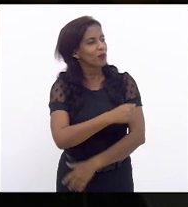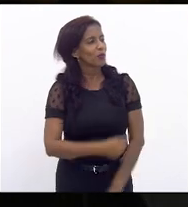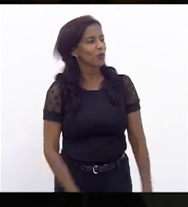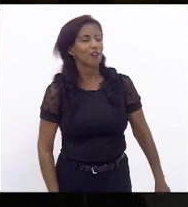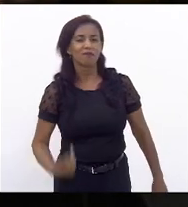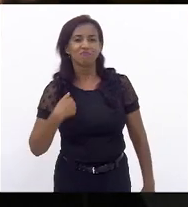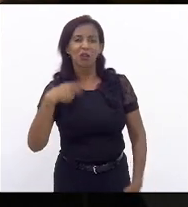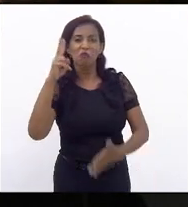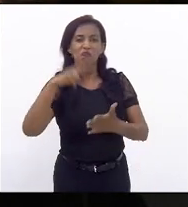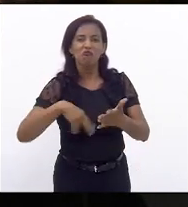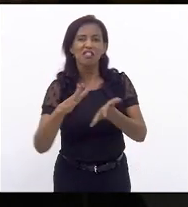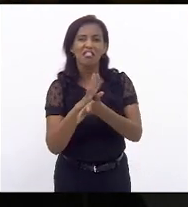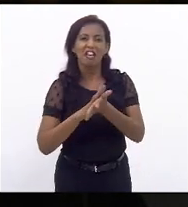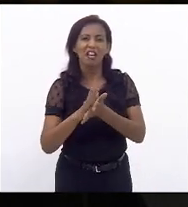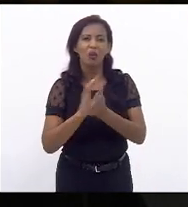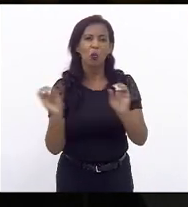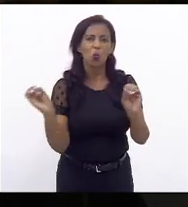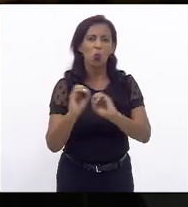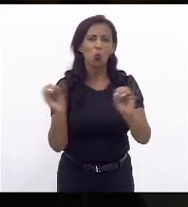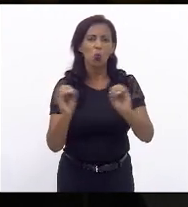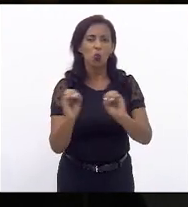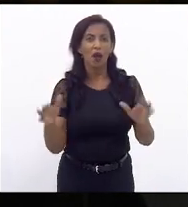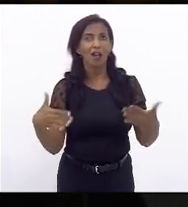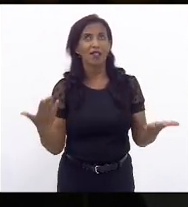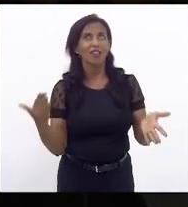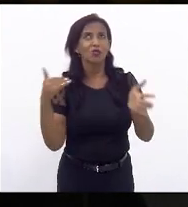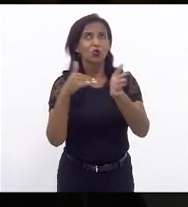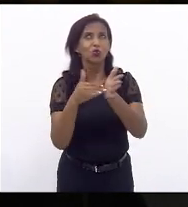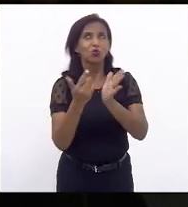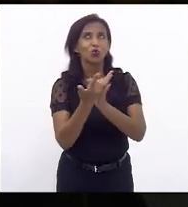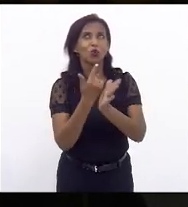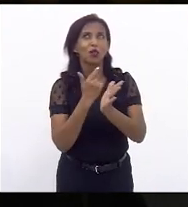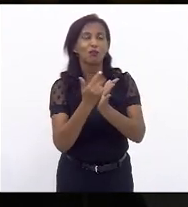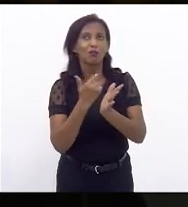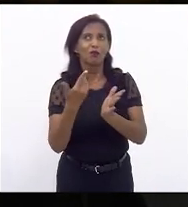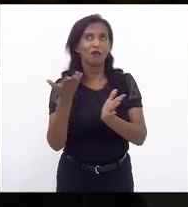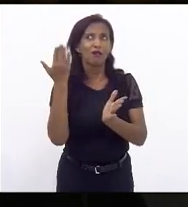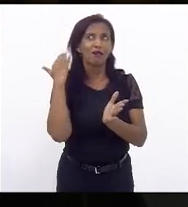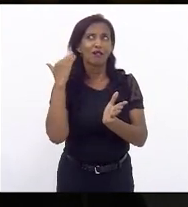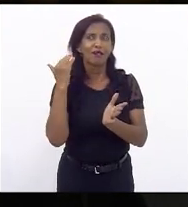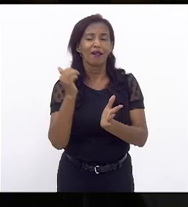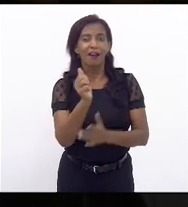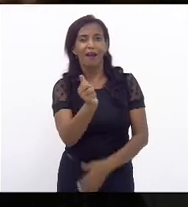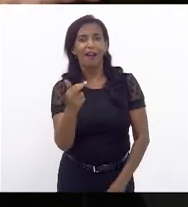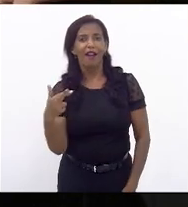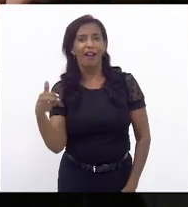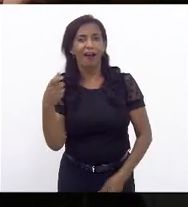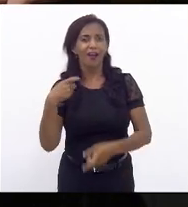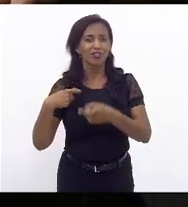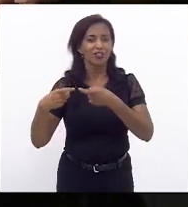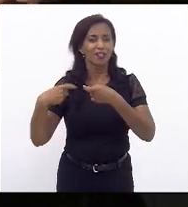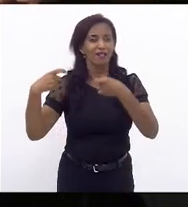livro nenhum. Aliás, o último livro que eu li foi A Arte da Guerra.